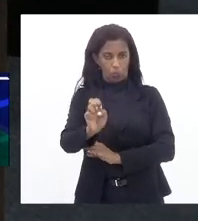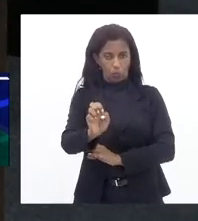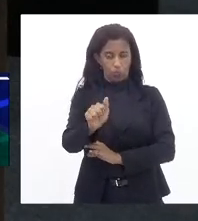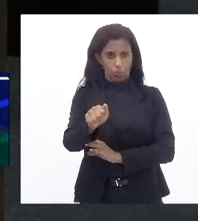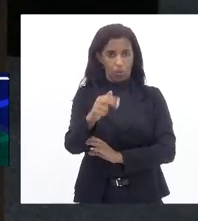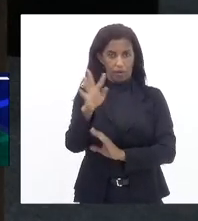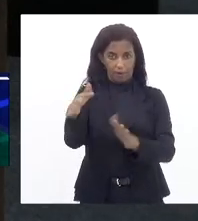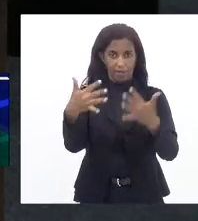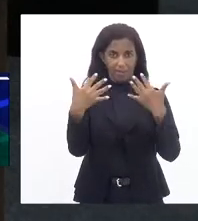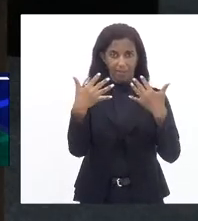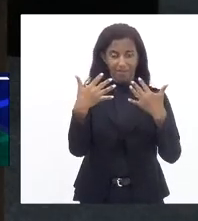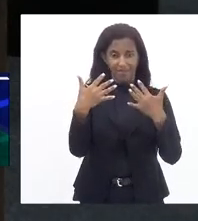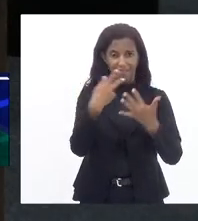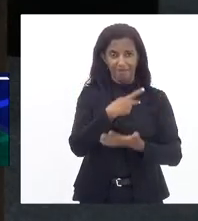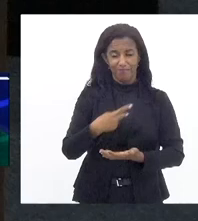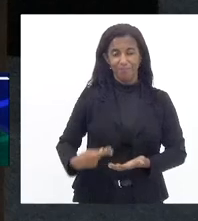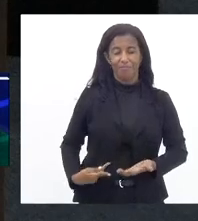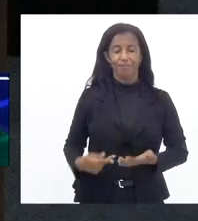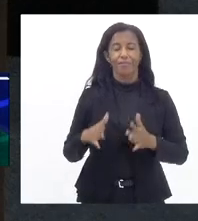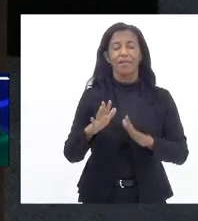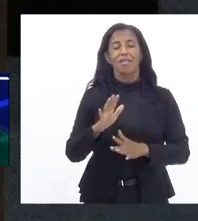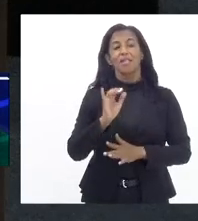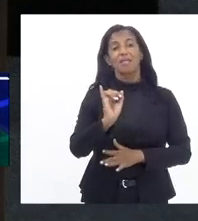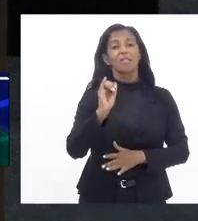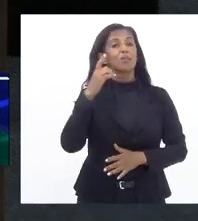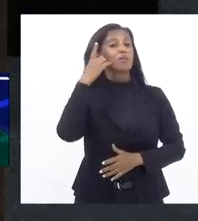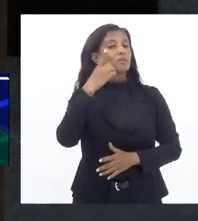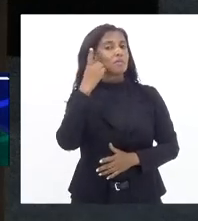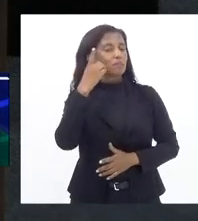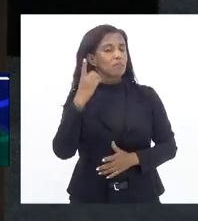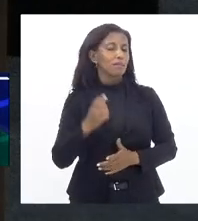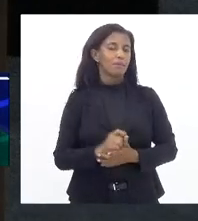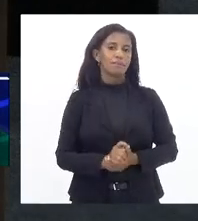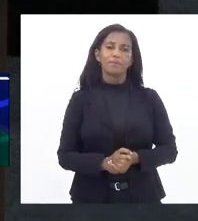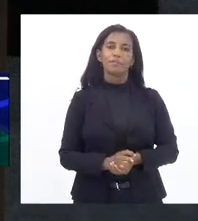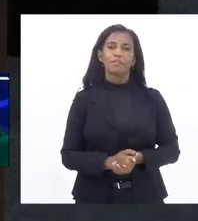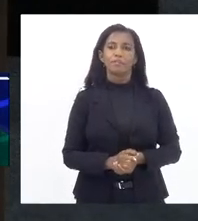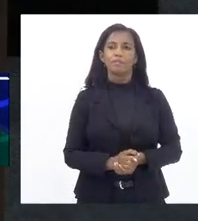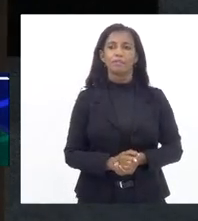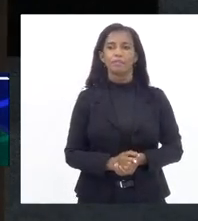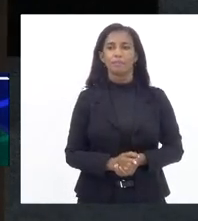viu, senhor presidente? Se o deputado Átila Nunes